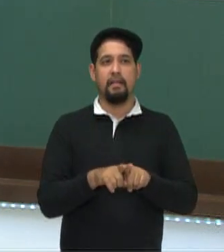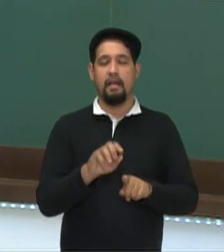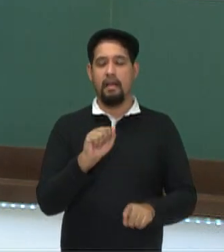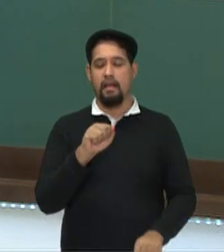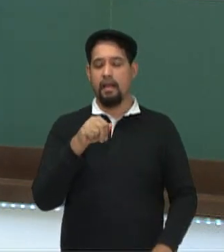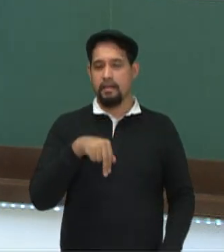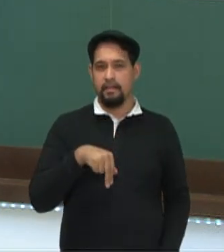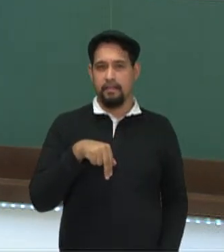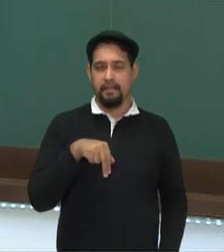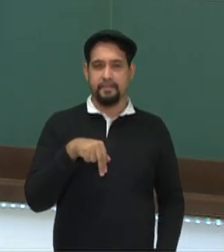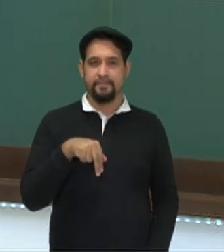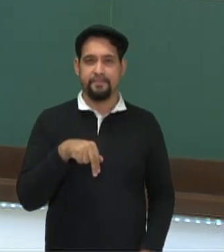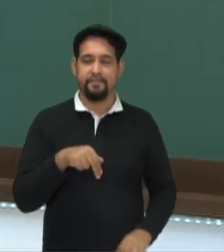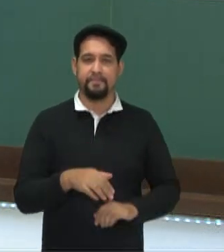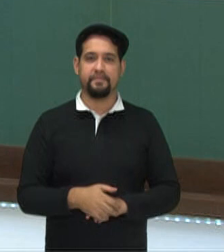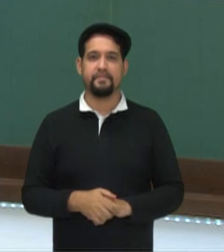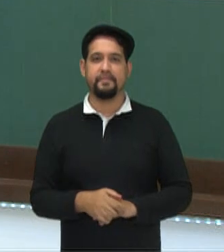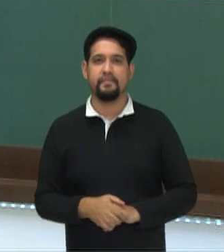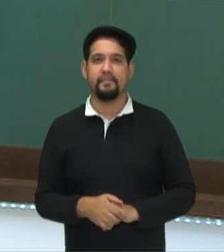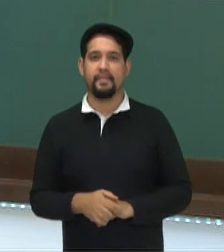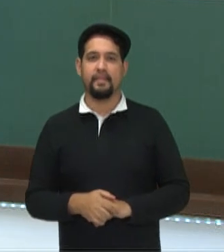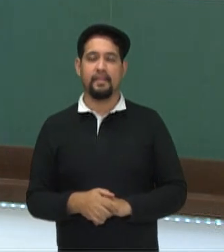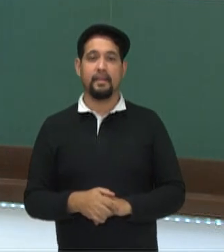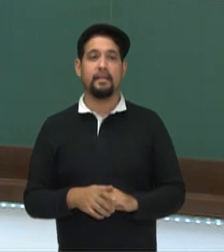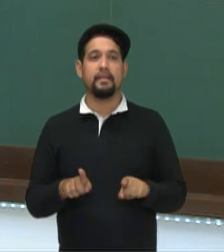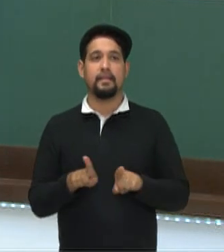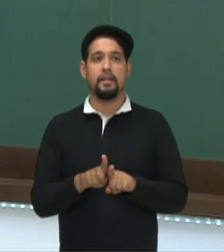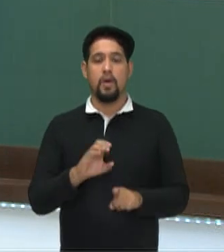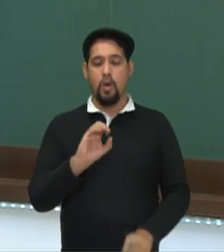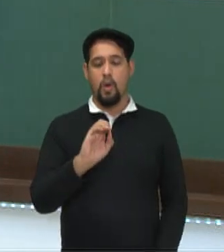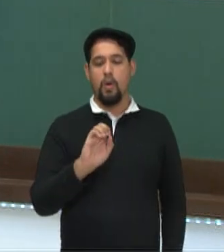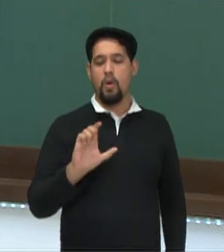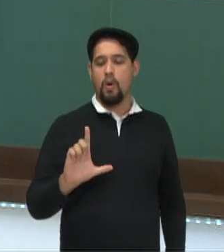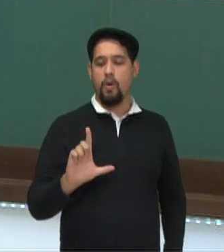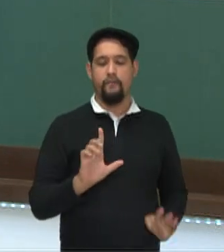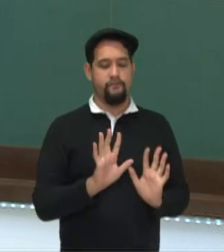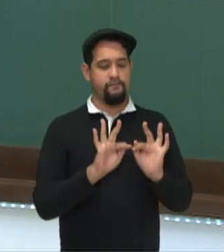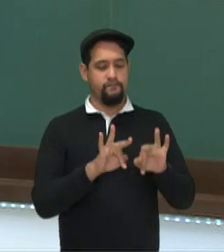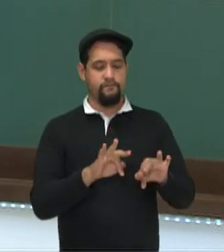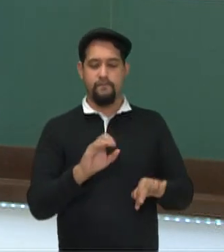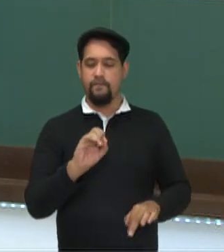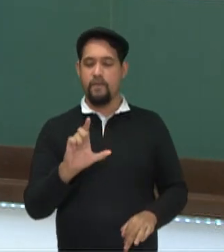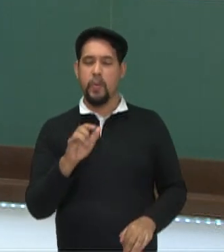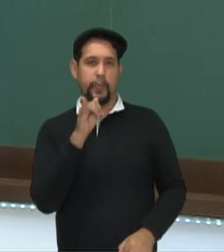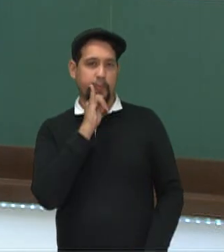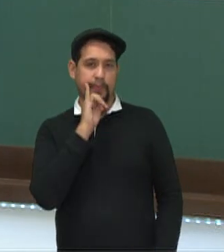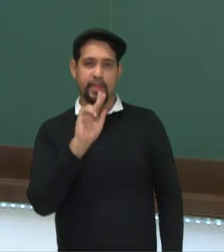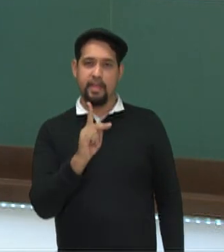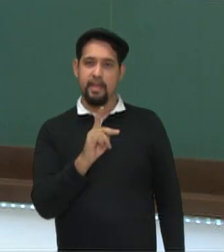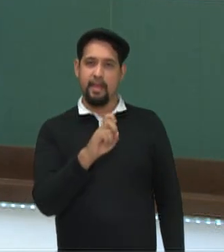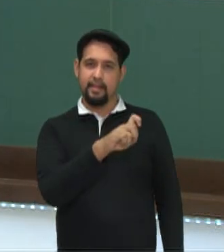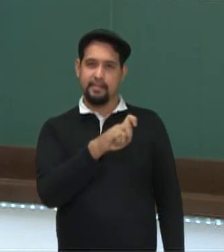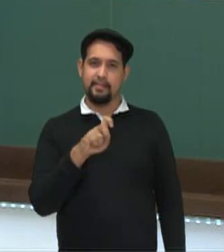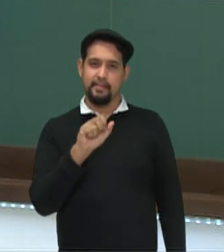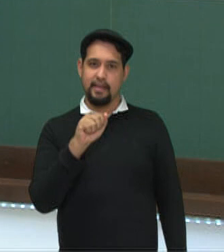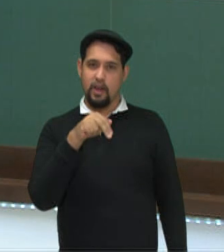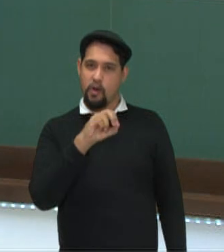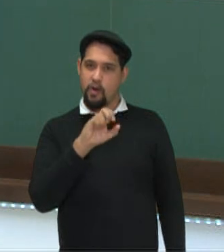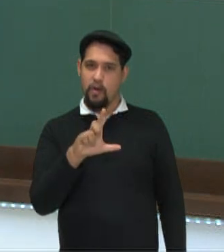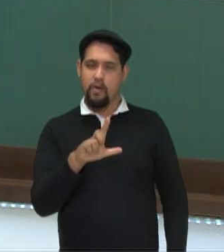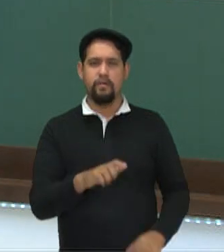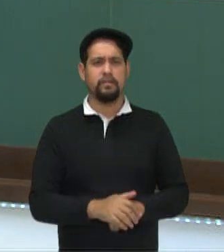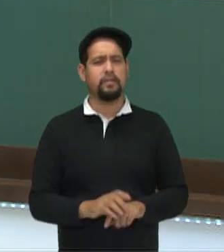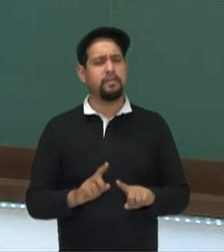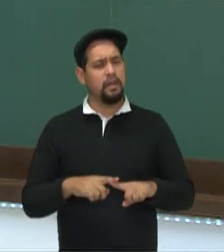AN, tá? AN, e ol, termina com ol, hexanol. Agora, eu tenho